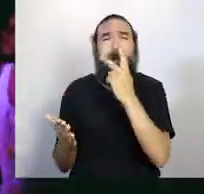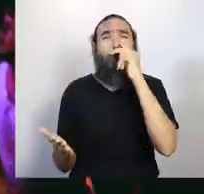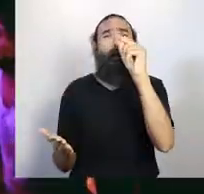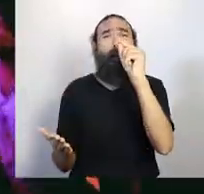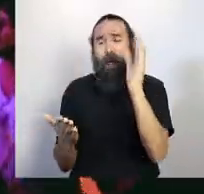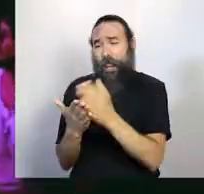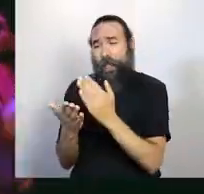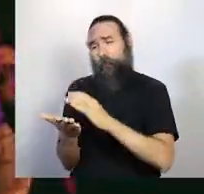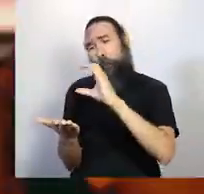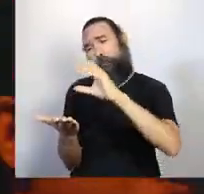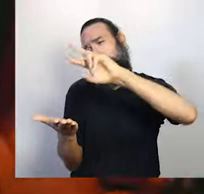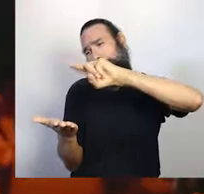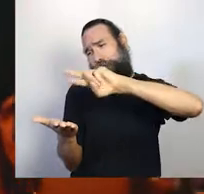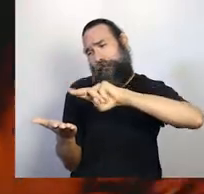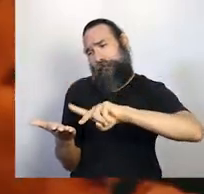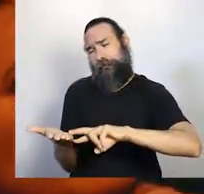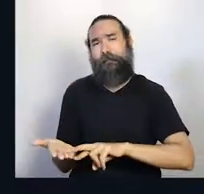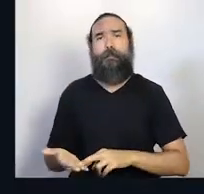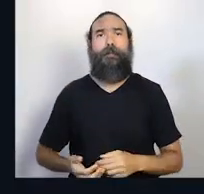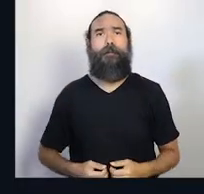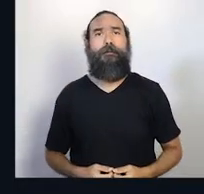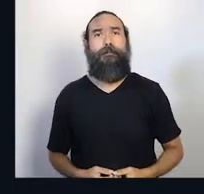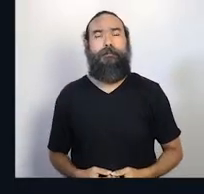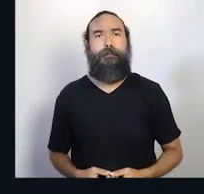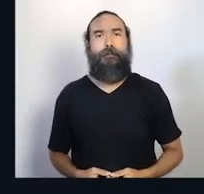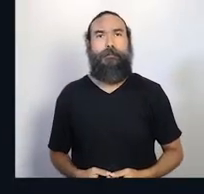que parecia um livro de tamanha diversidade e grandeza.